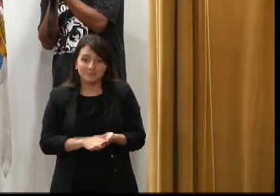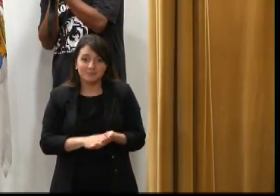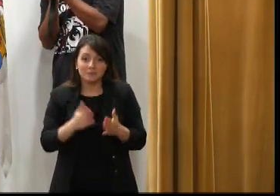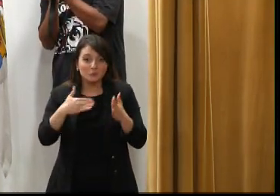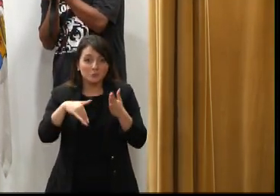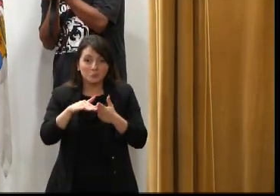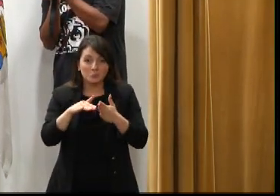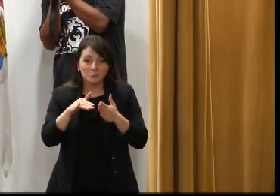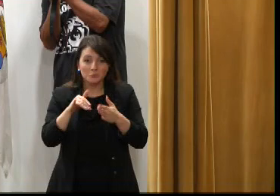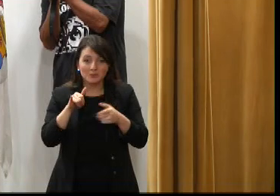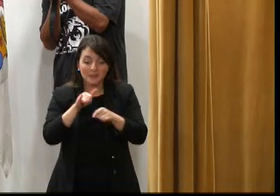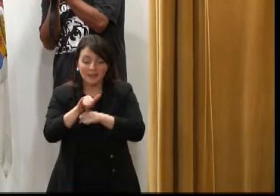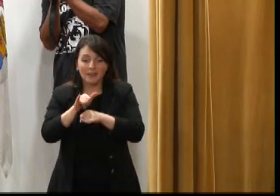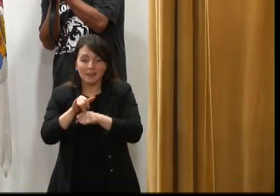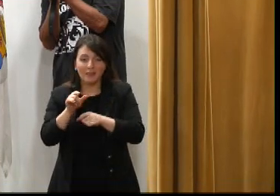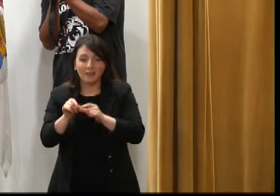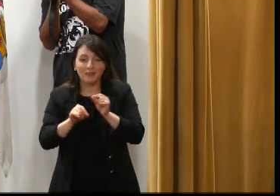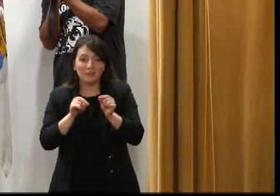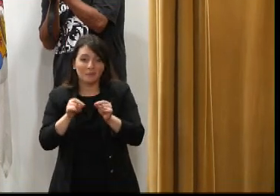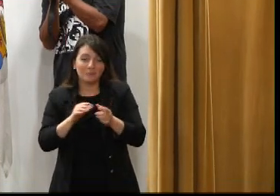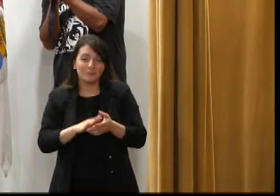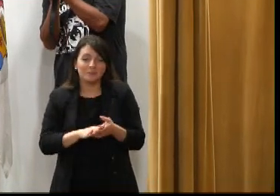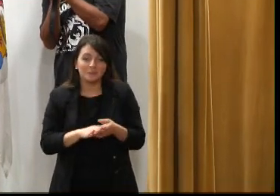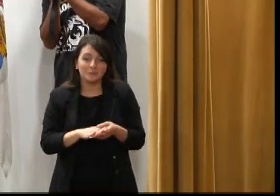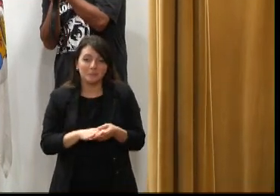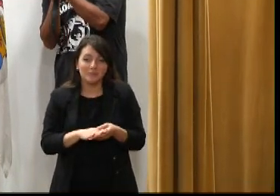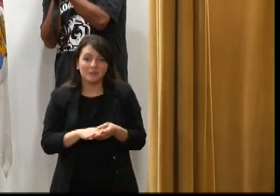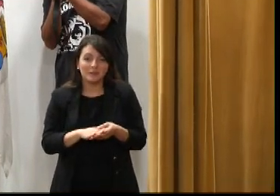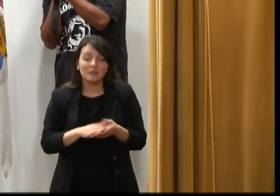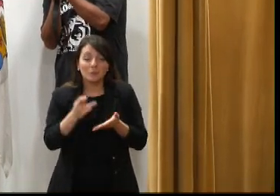antropogênicas. Então, isso aqui dispõe o último relatório,